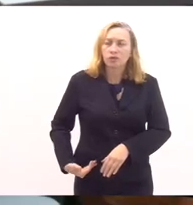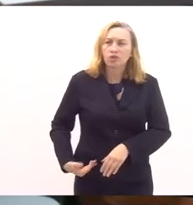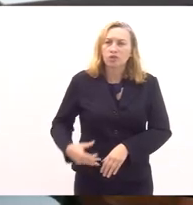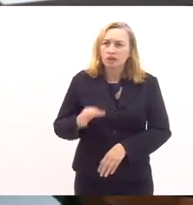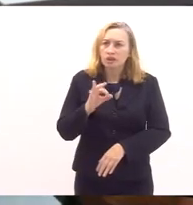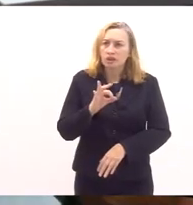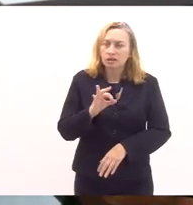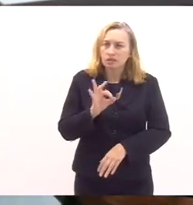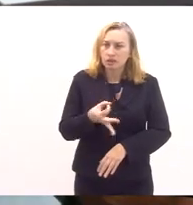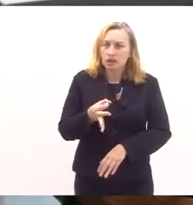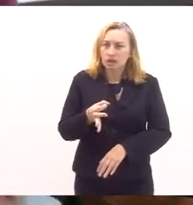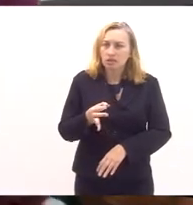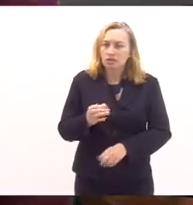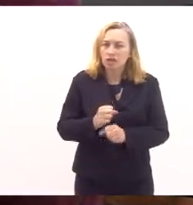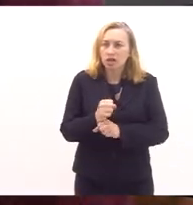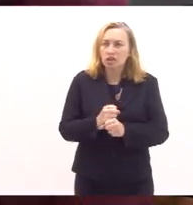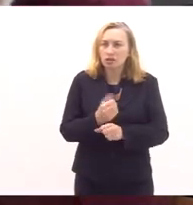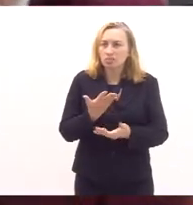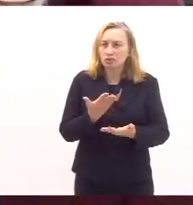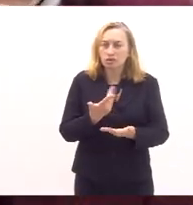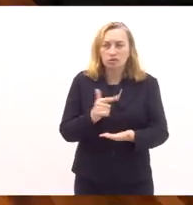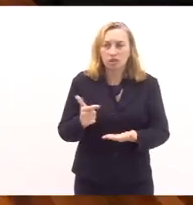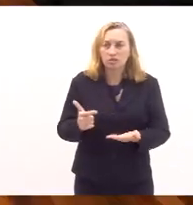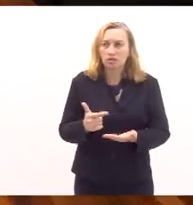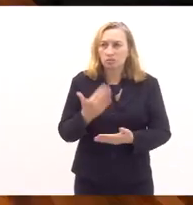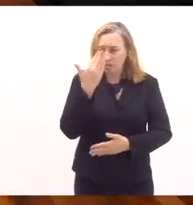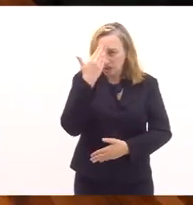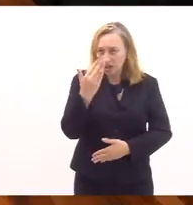muito tempo. Muito obrigada, Hélio. Obrigada.